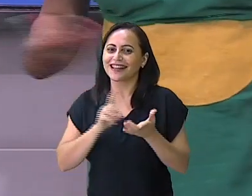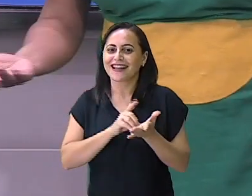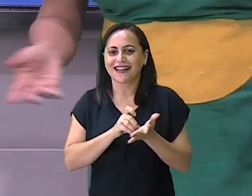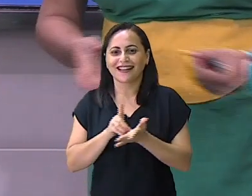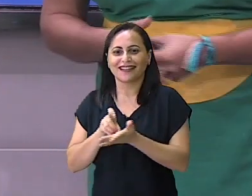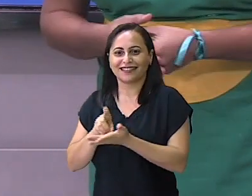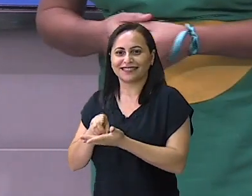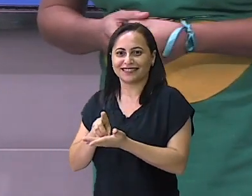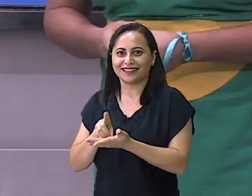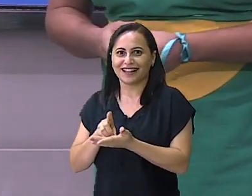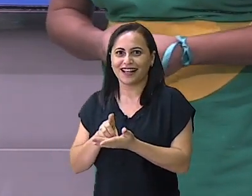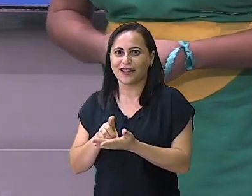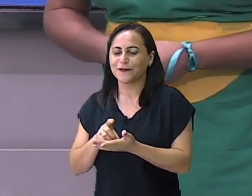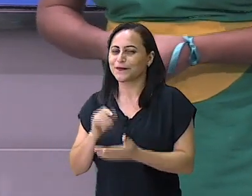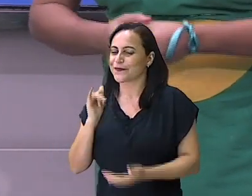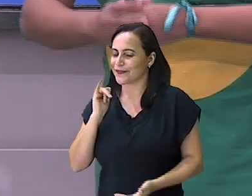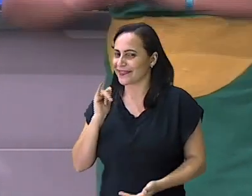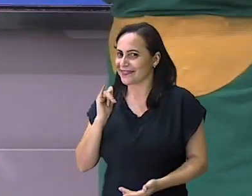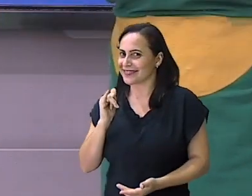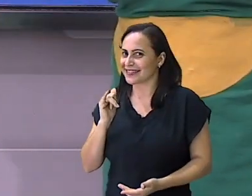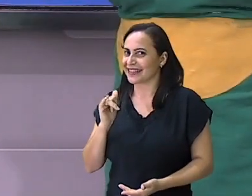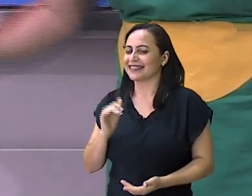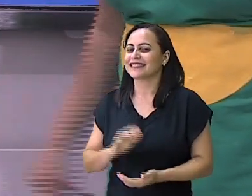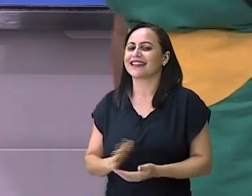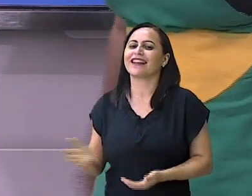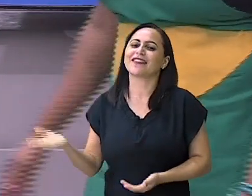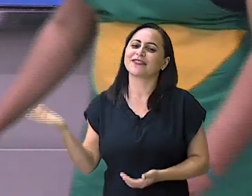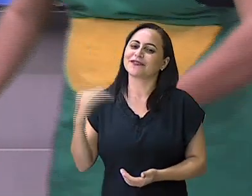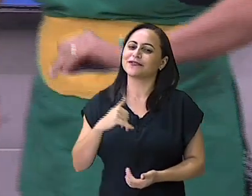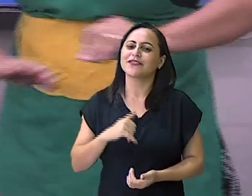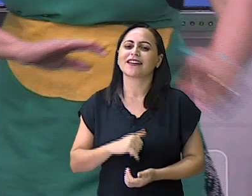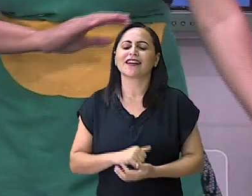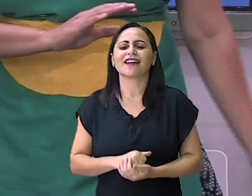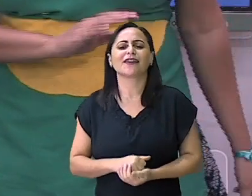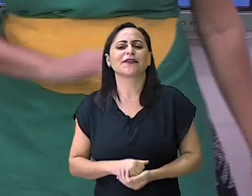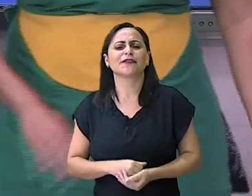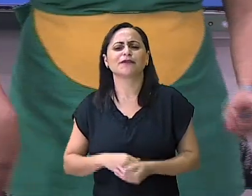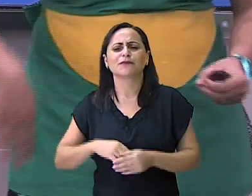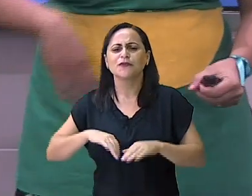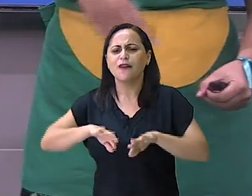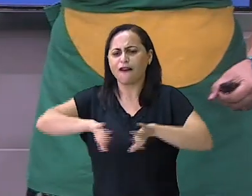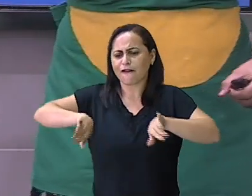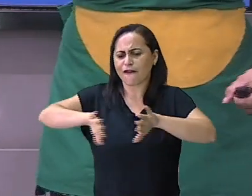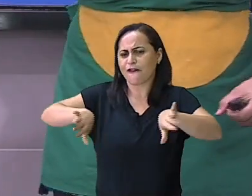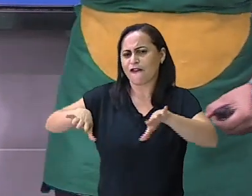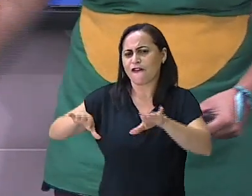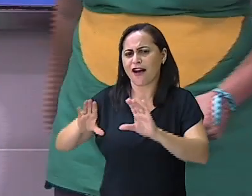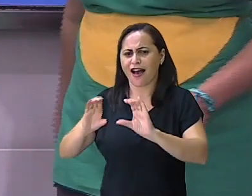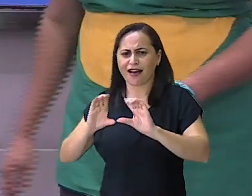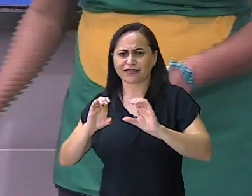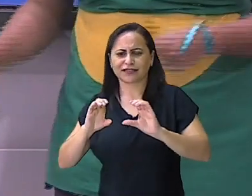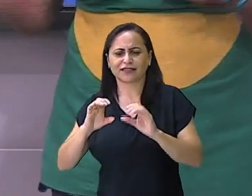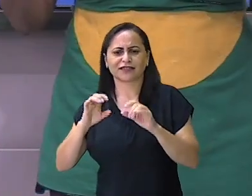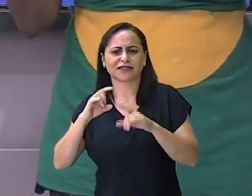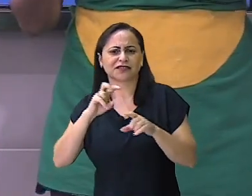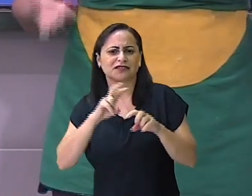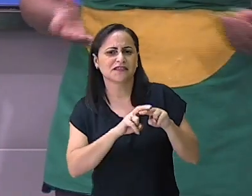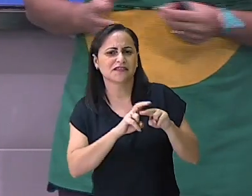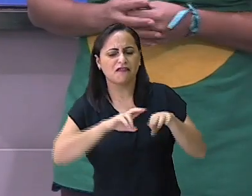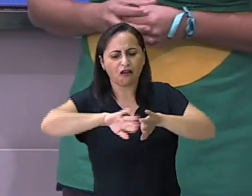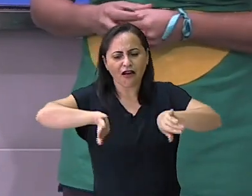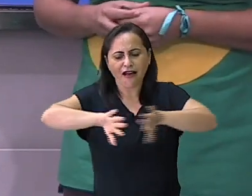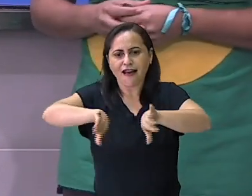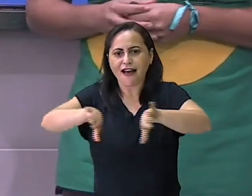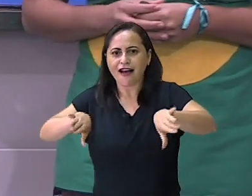vocês que nós iríamos dançar? Então, bora aí. Arrasta aí os móveis, cria um espaço aí para que